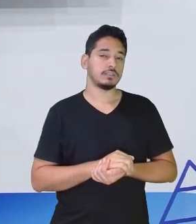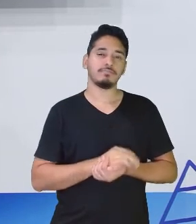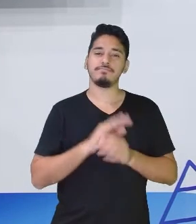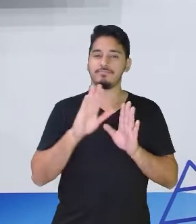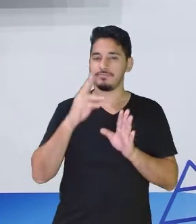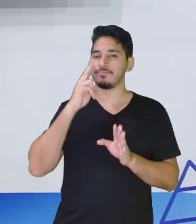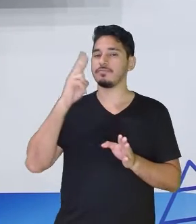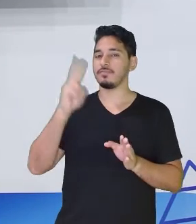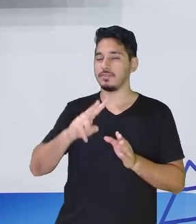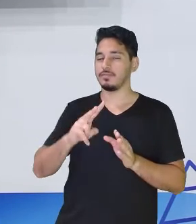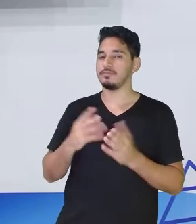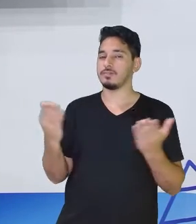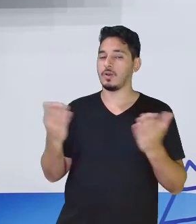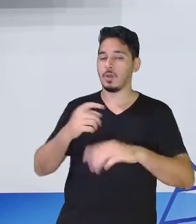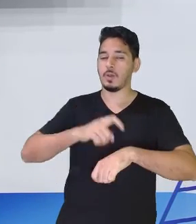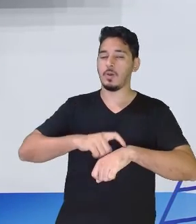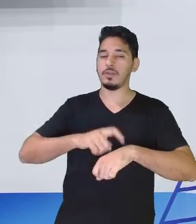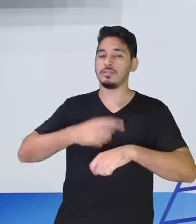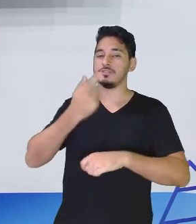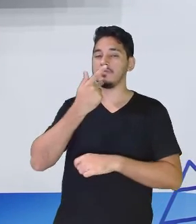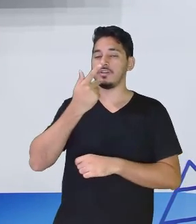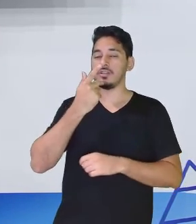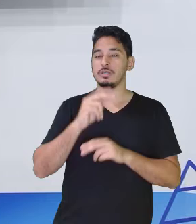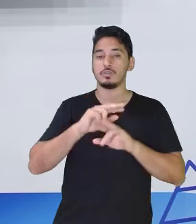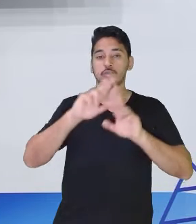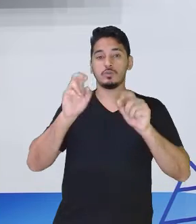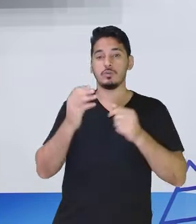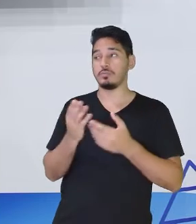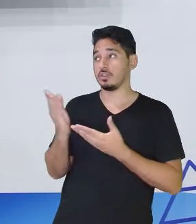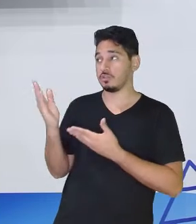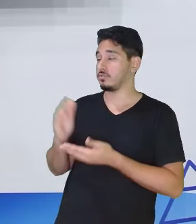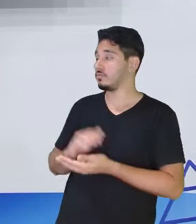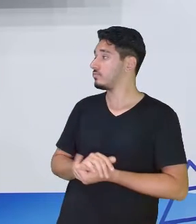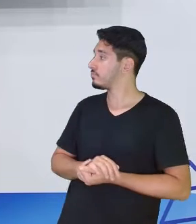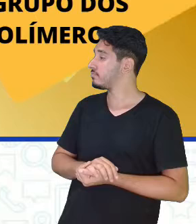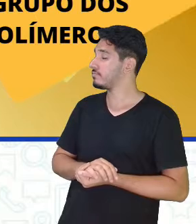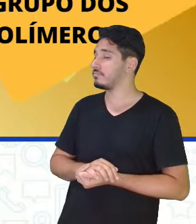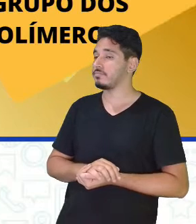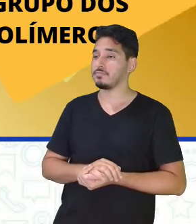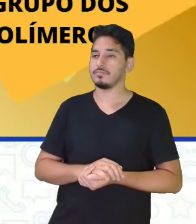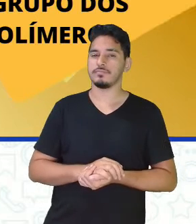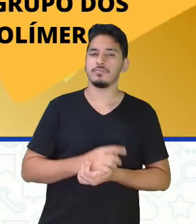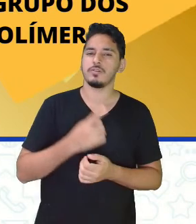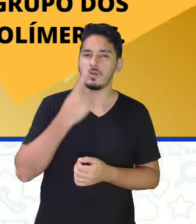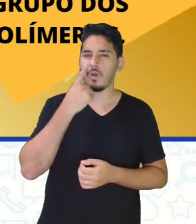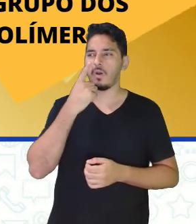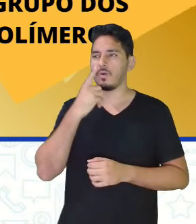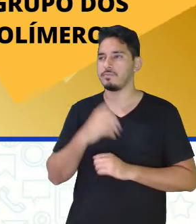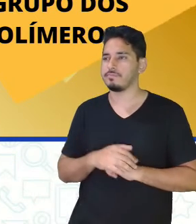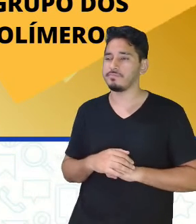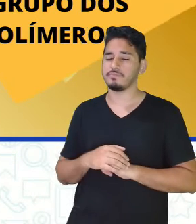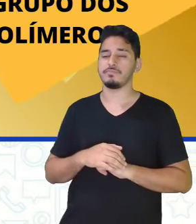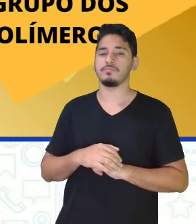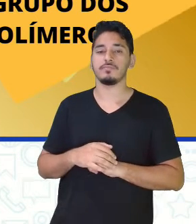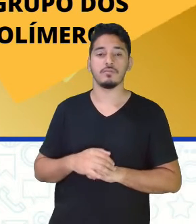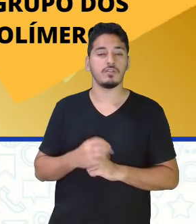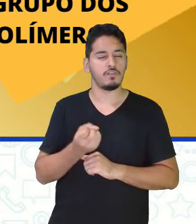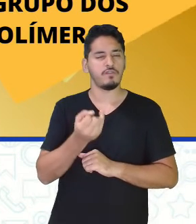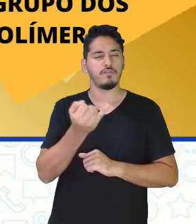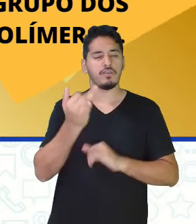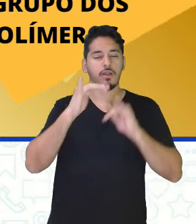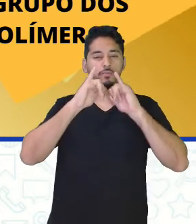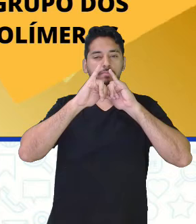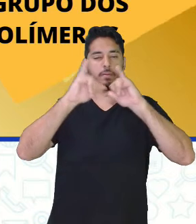vamos lá. É hora da gente falar essa questão aí do plástico. Olha o que eu trouxe para vocês. Eu trouxe um monte